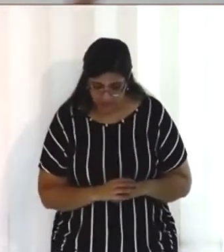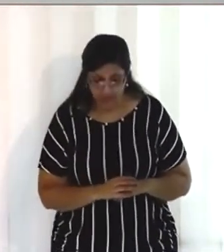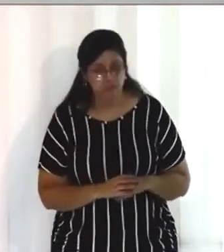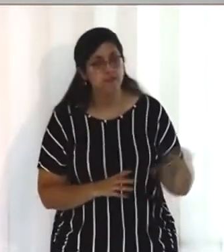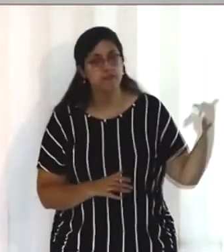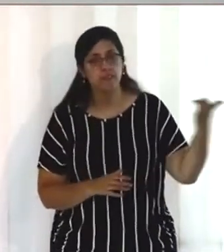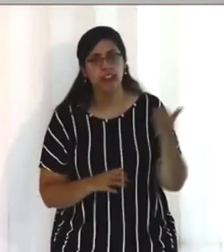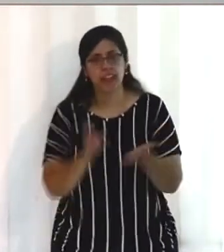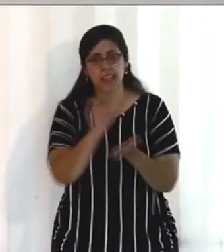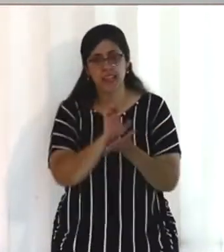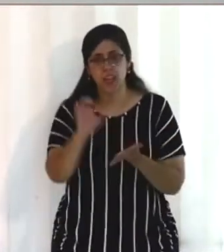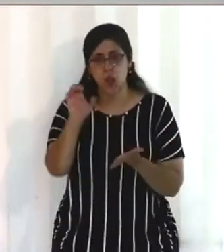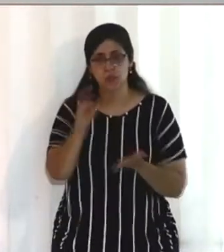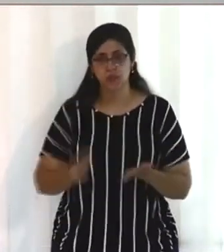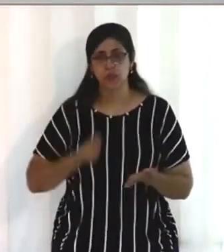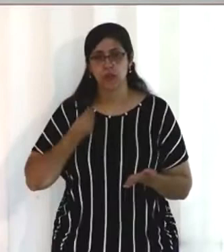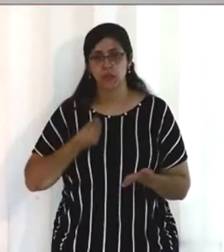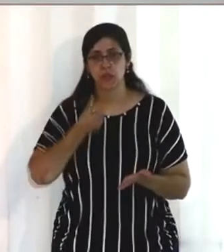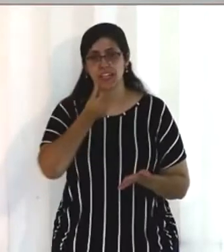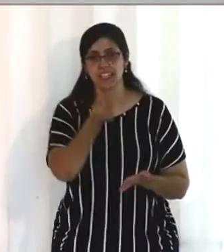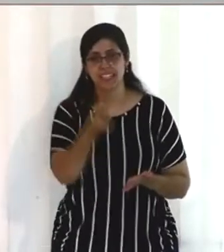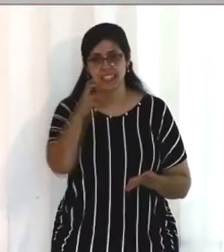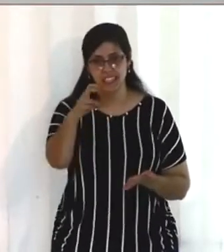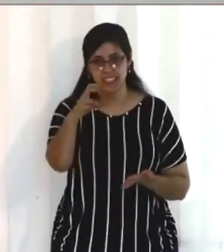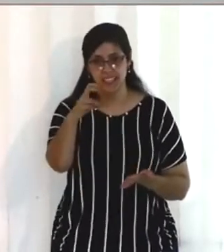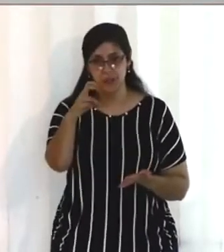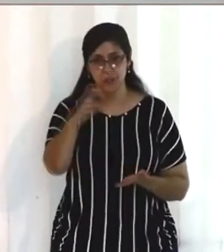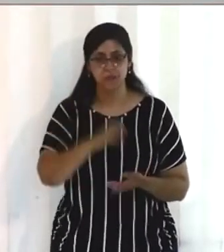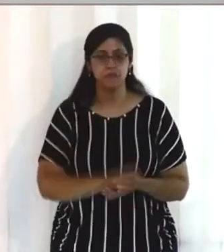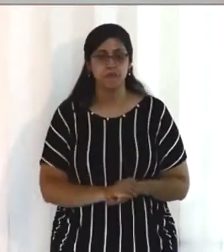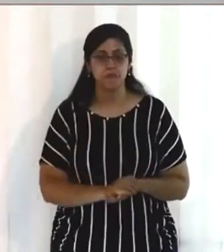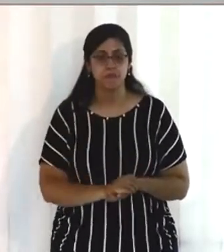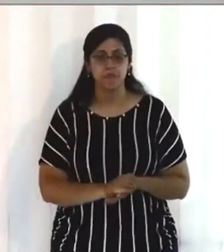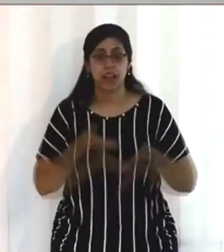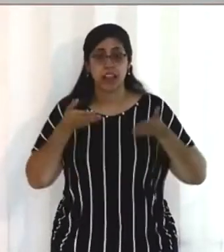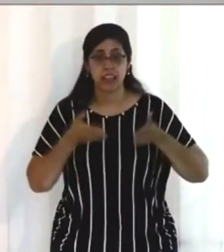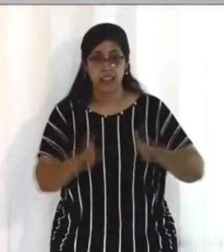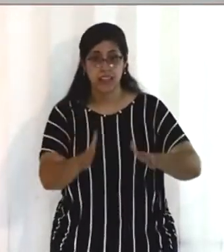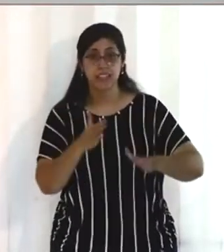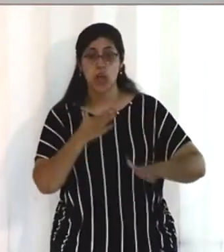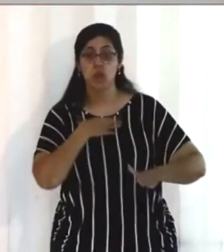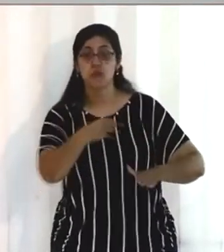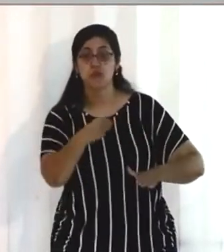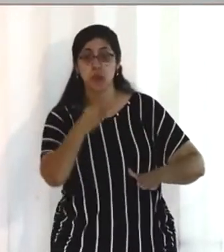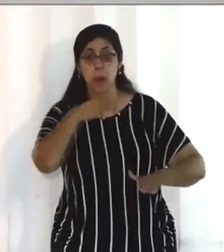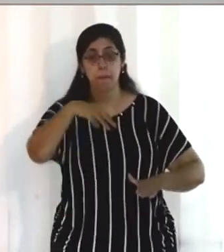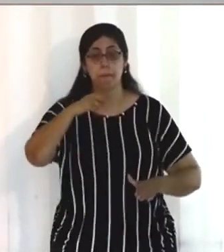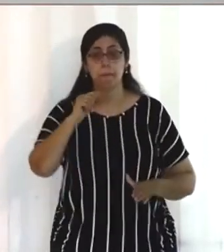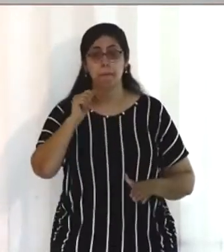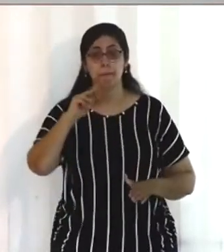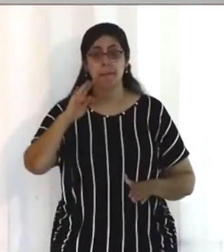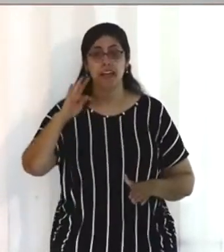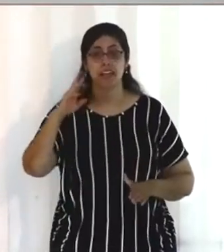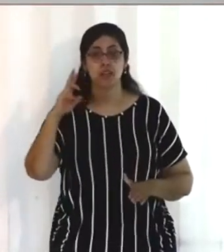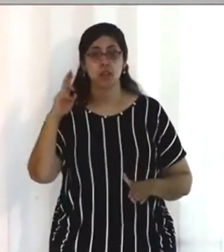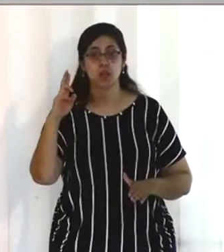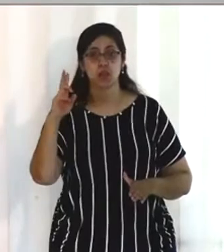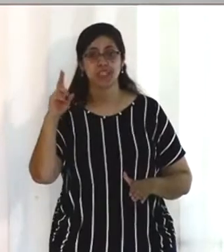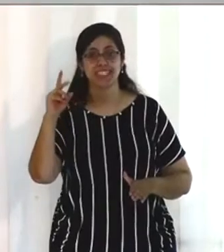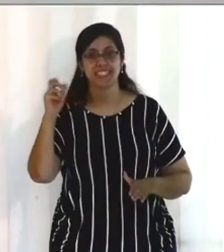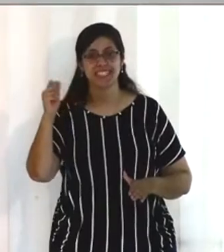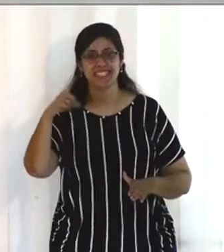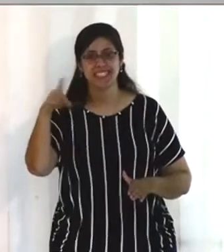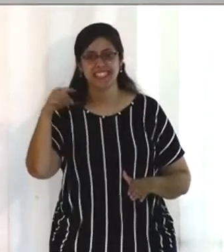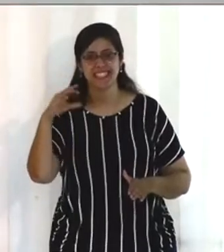Enoque viveu 65 anos e gerou a Metusalém. E aí vem a chave para entender por que é que ele agradou tanto a